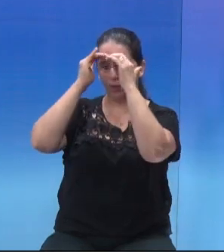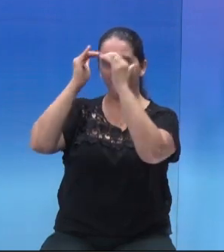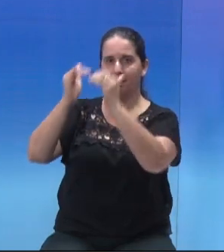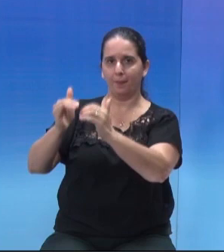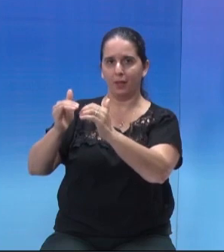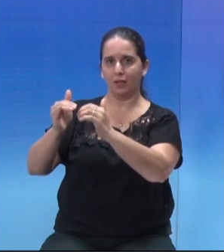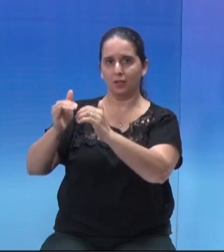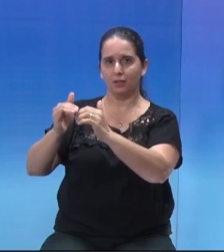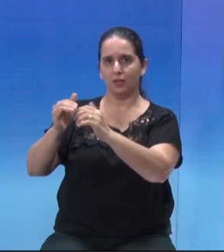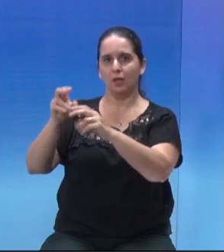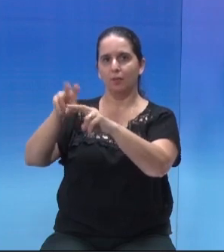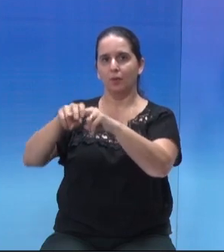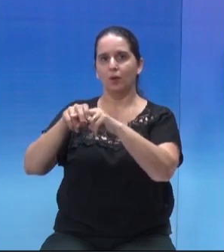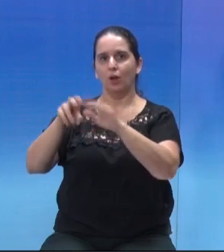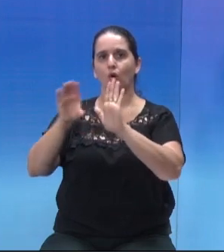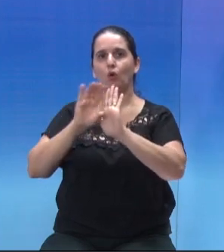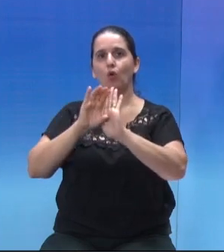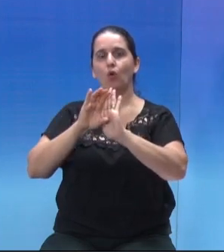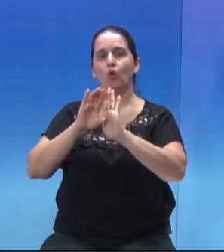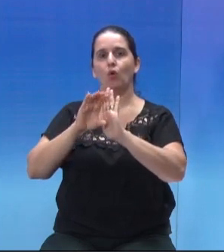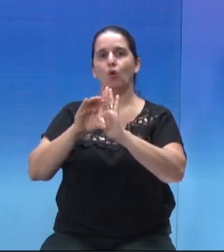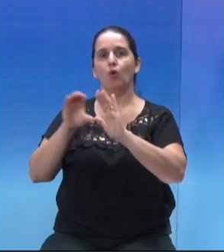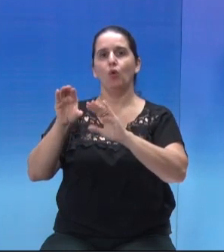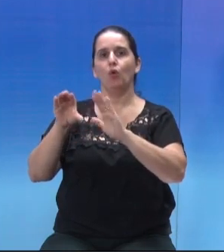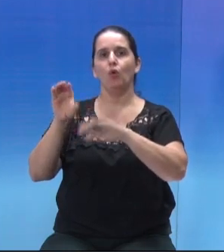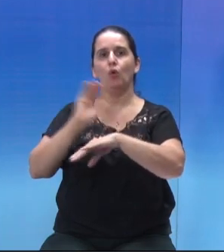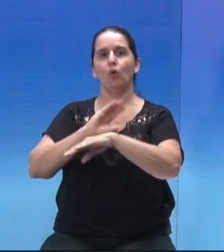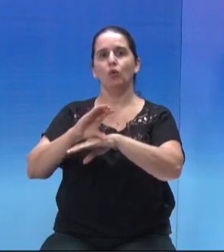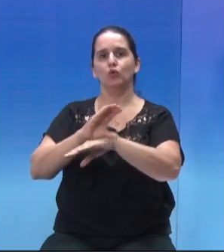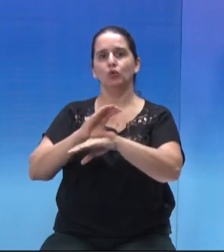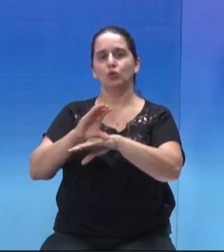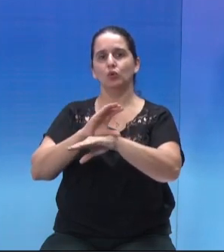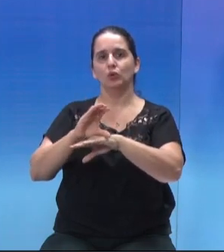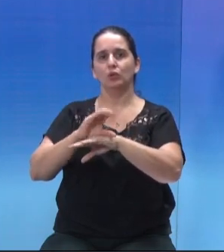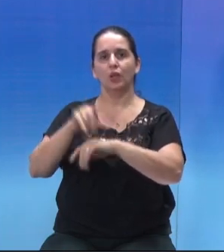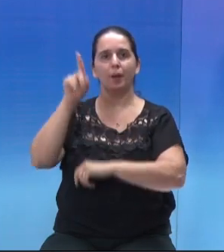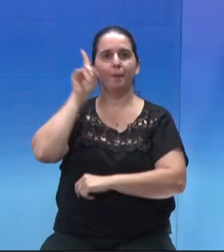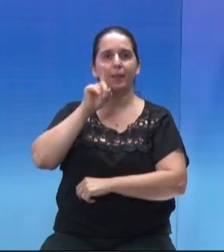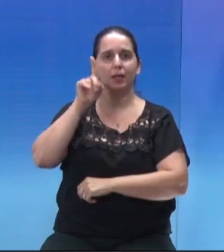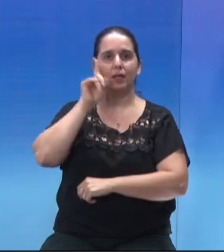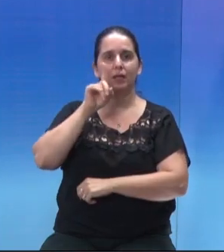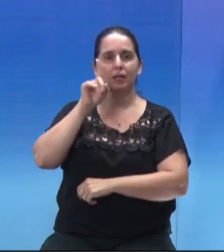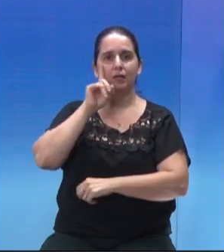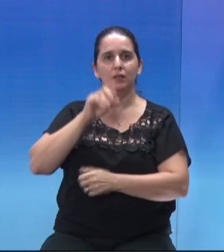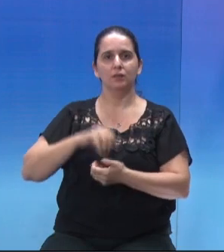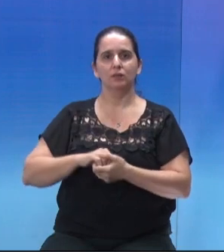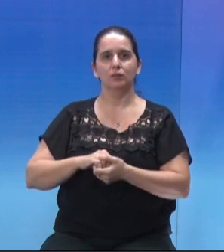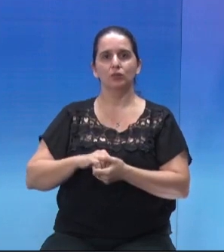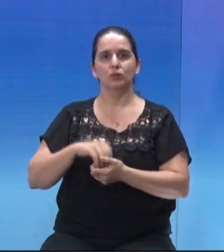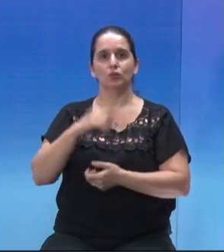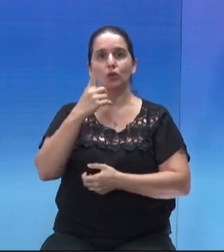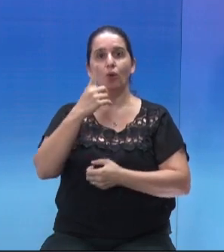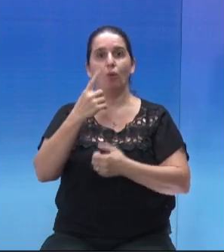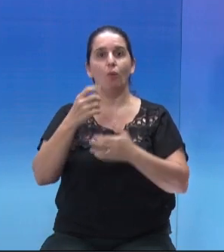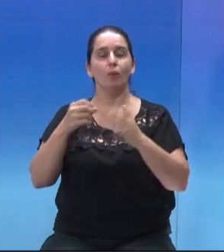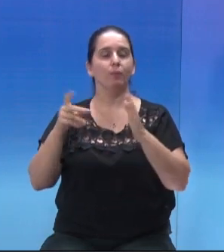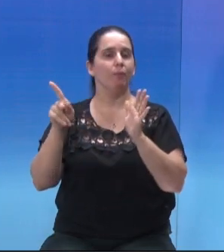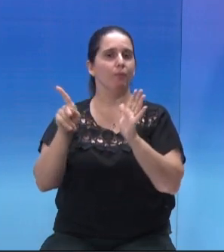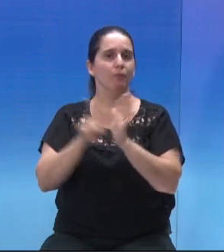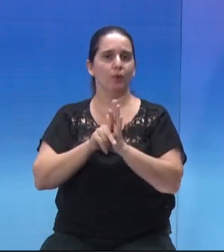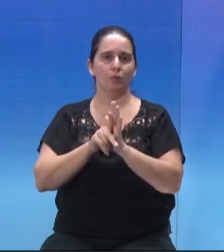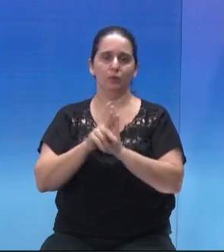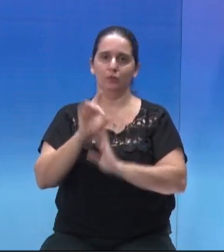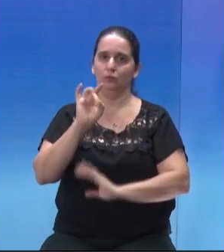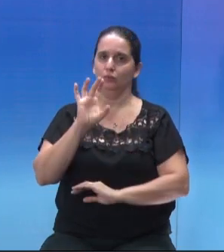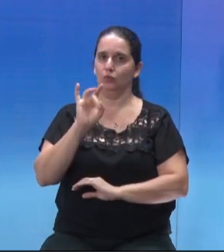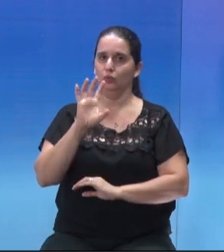respeitados de acordo com a Constituição americana. Detalhe, a única Constituição até hoje dos Estados Unidos, uma Constituição